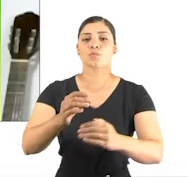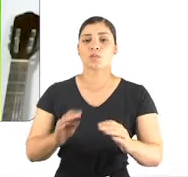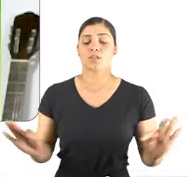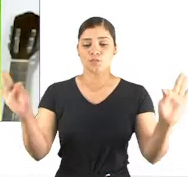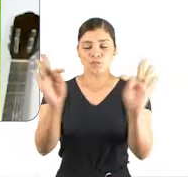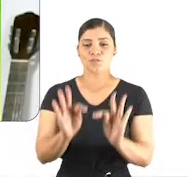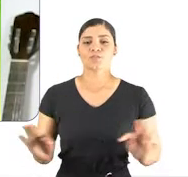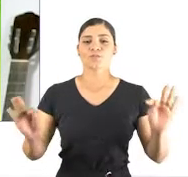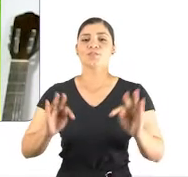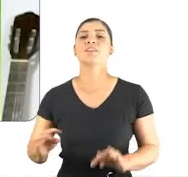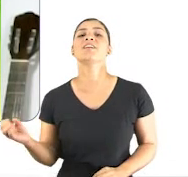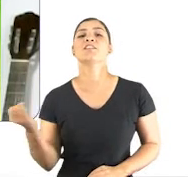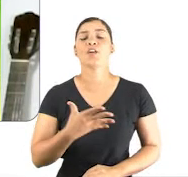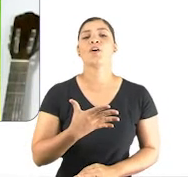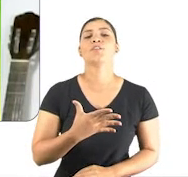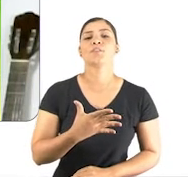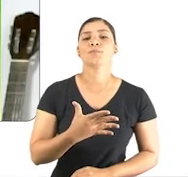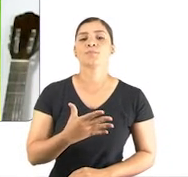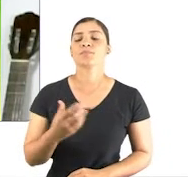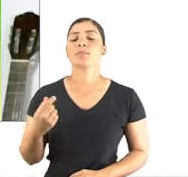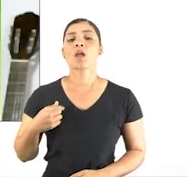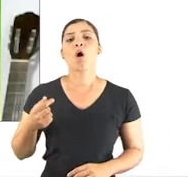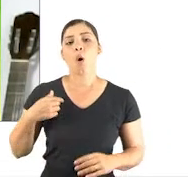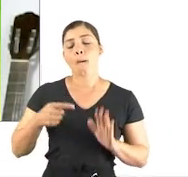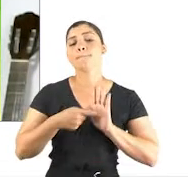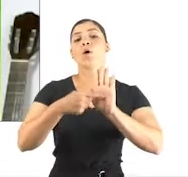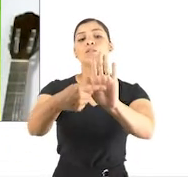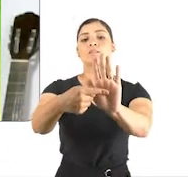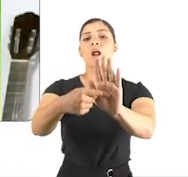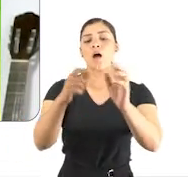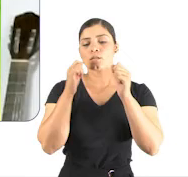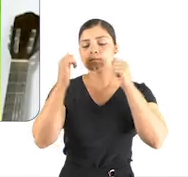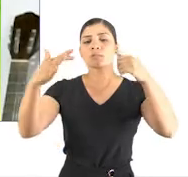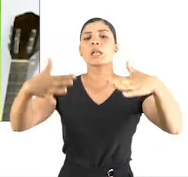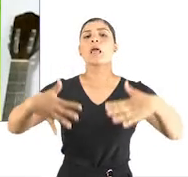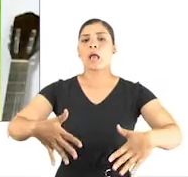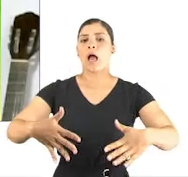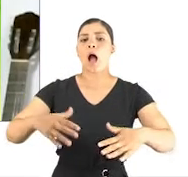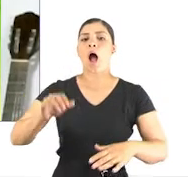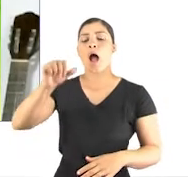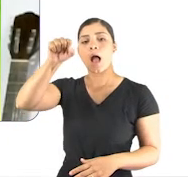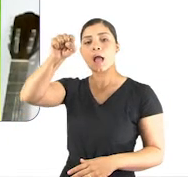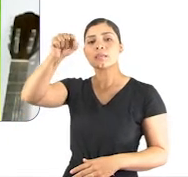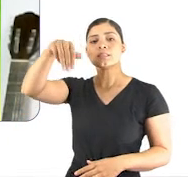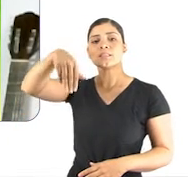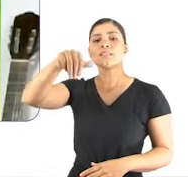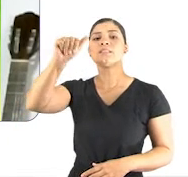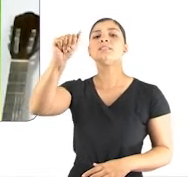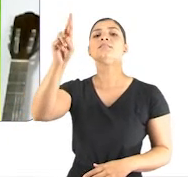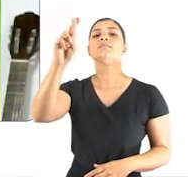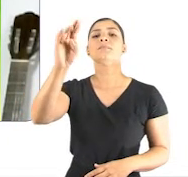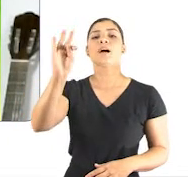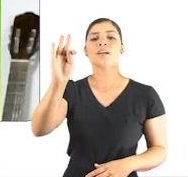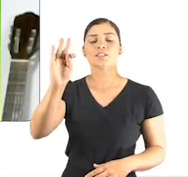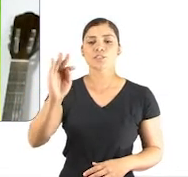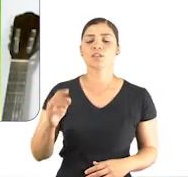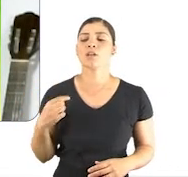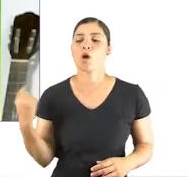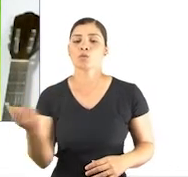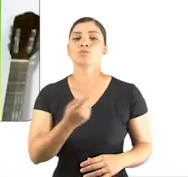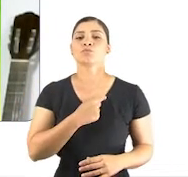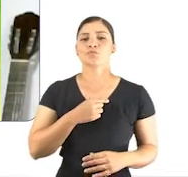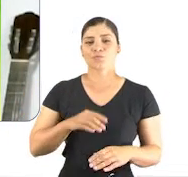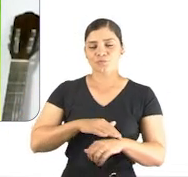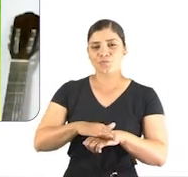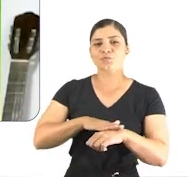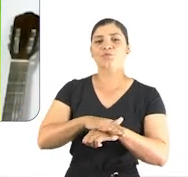e inovação, eu vou me apresentar e também vou comentar um pouco sobre a Smart e aí já compartilho com vocês essa experiência aí muito bacana que